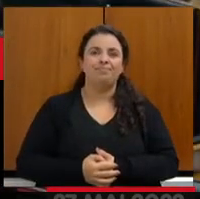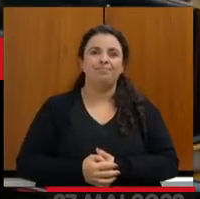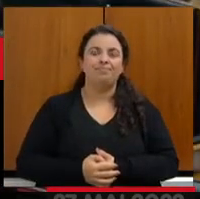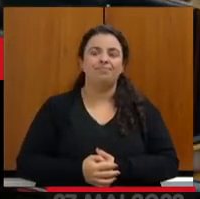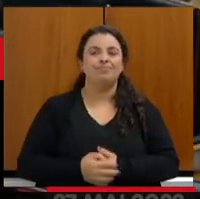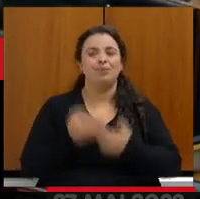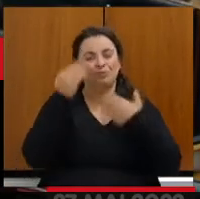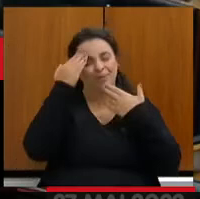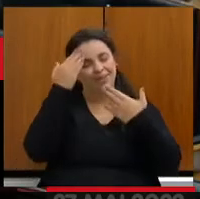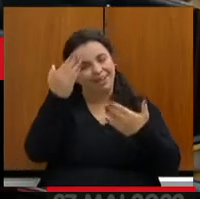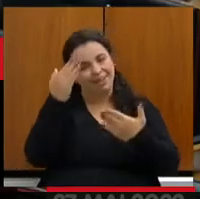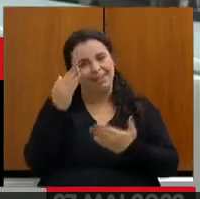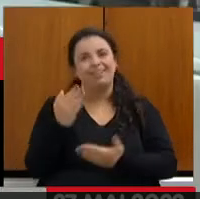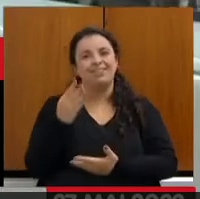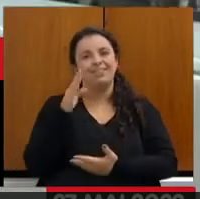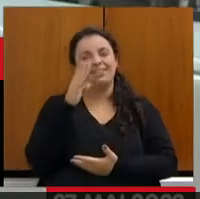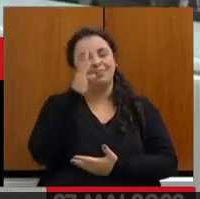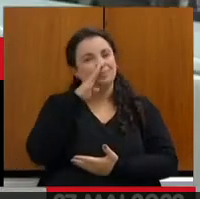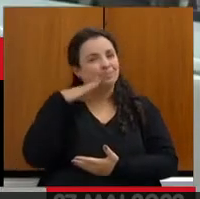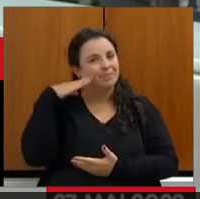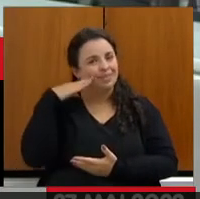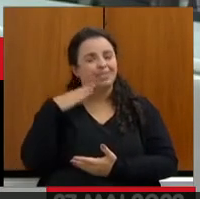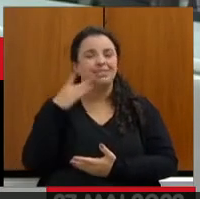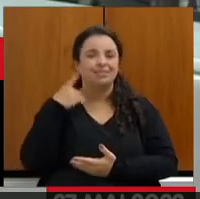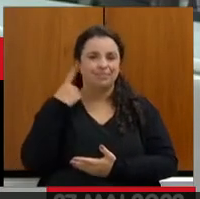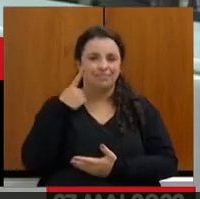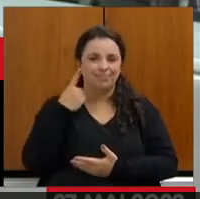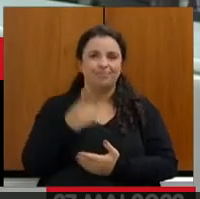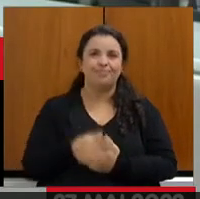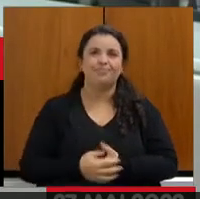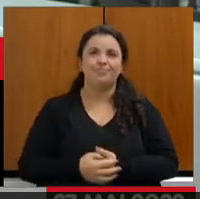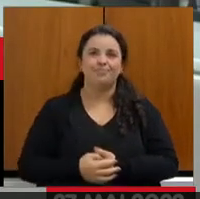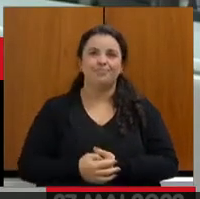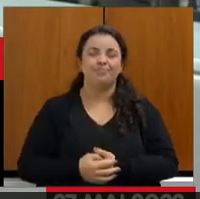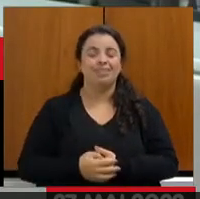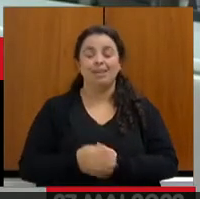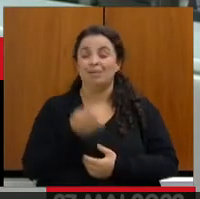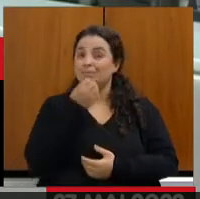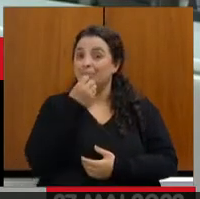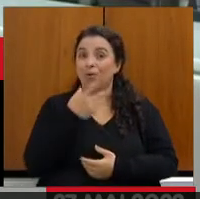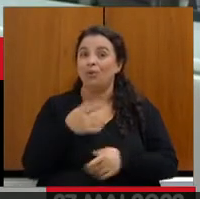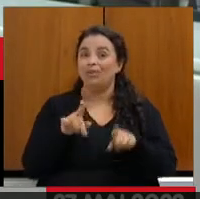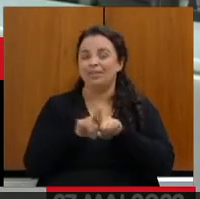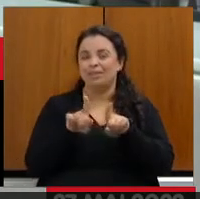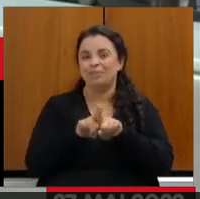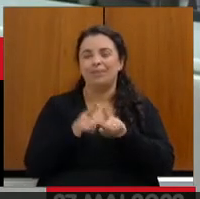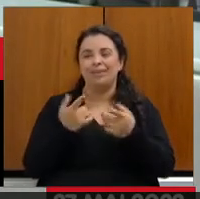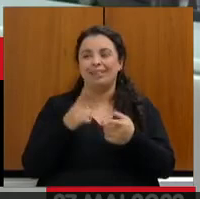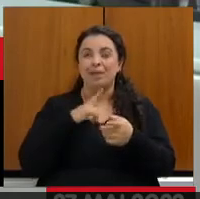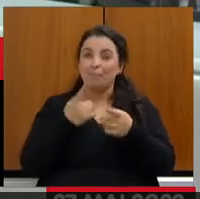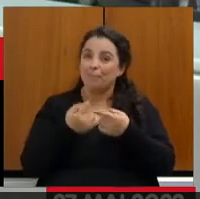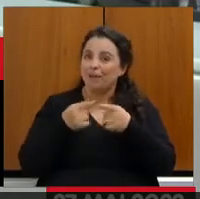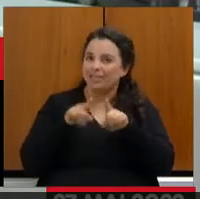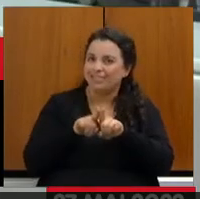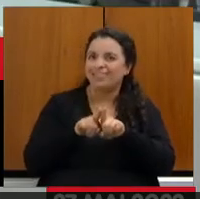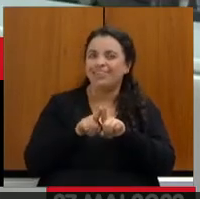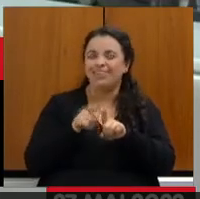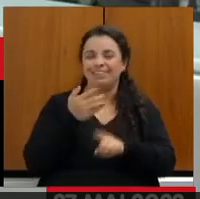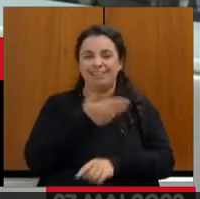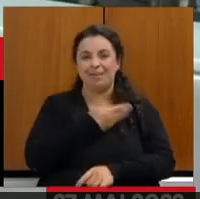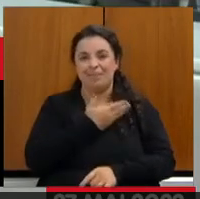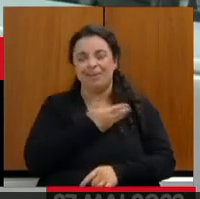é muito obrigado a deputada Beatriz Cerqueira é sempre muito bom poder também contar com parceiros companheiros